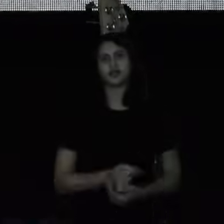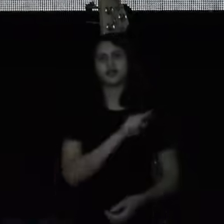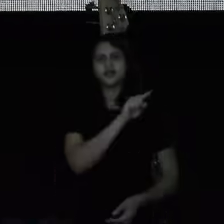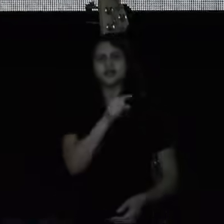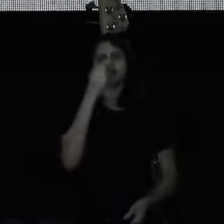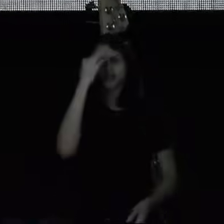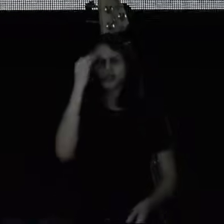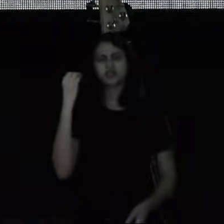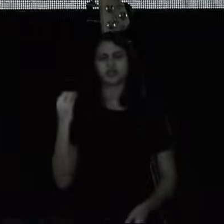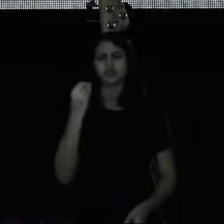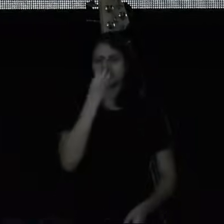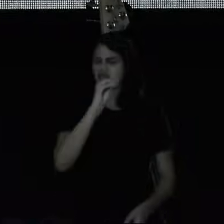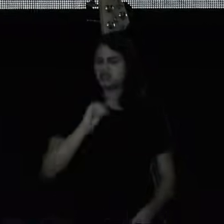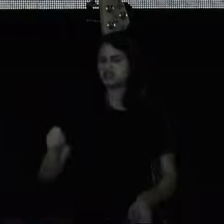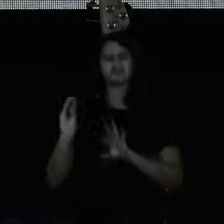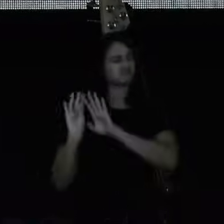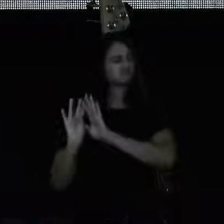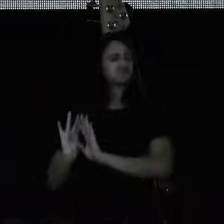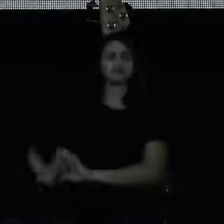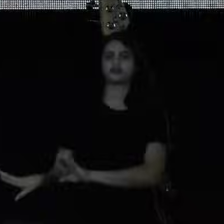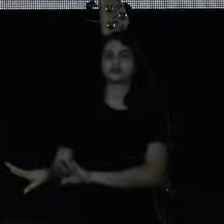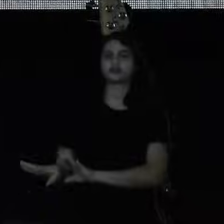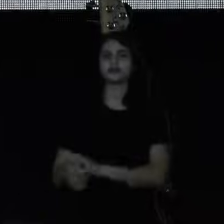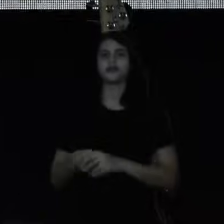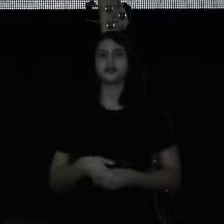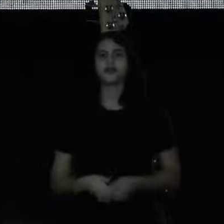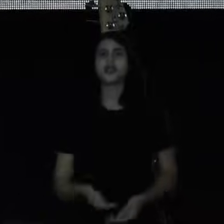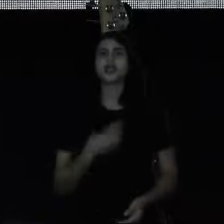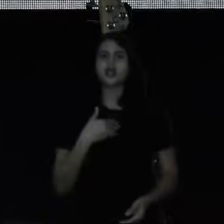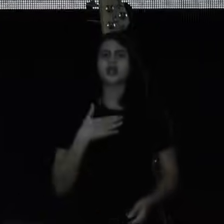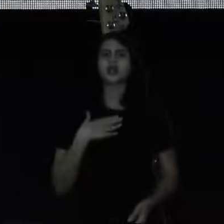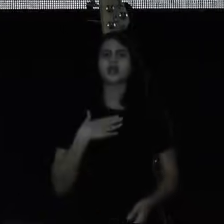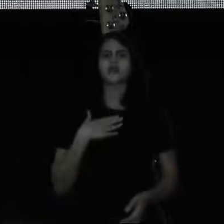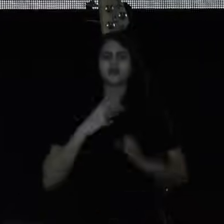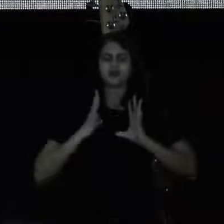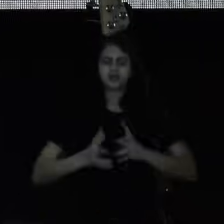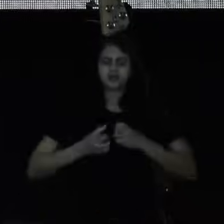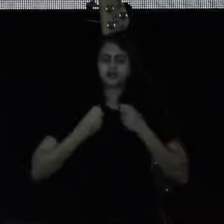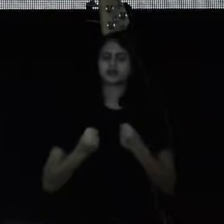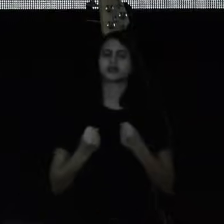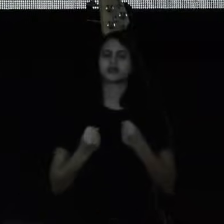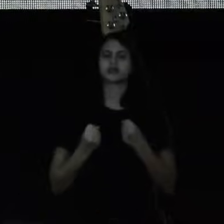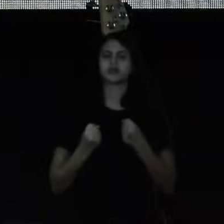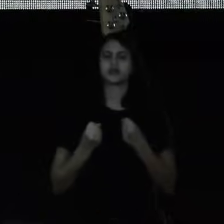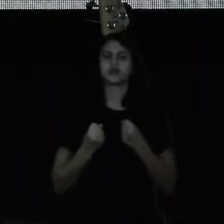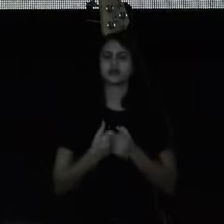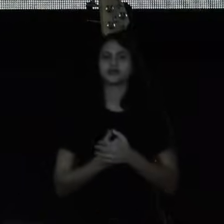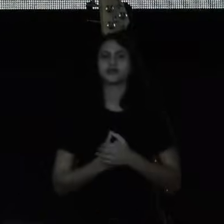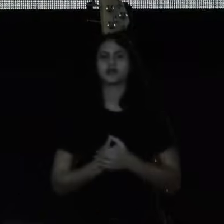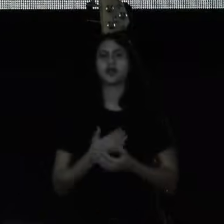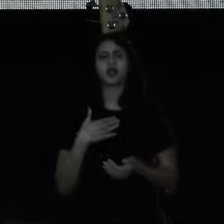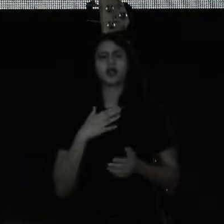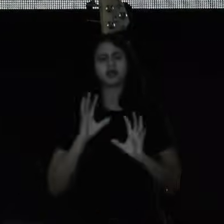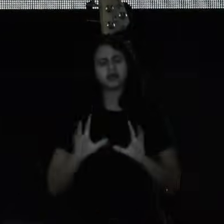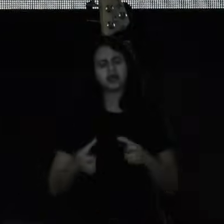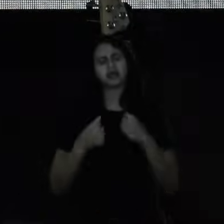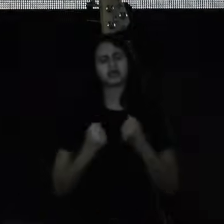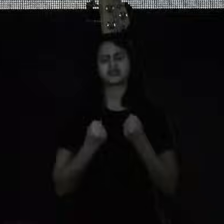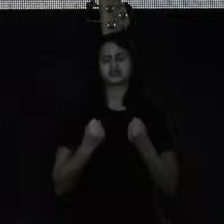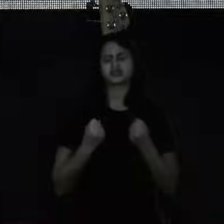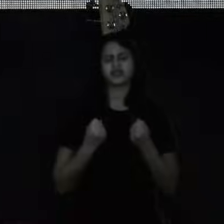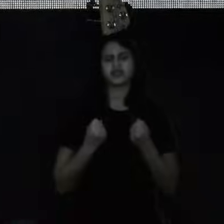rejeição. Você tem que pensar assim: ei, eu já fui aceito. Eu fui aceito pela pessoa